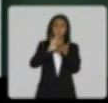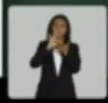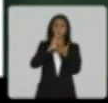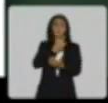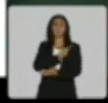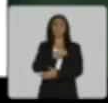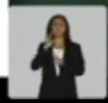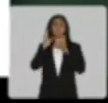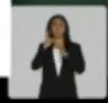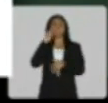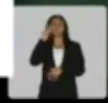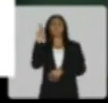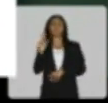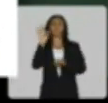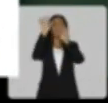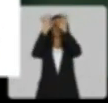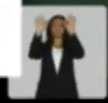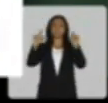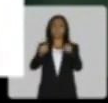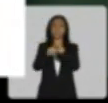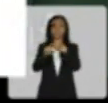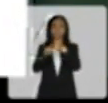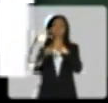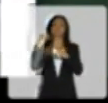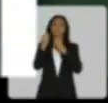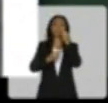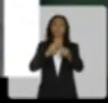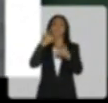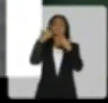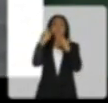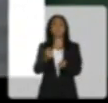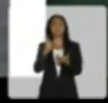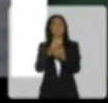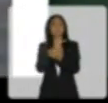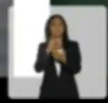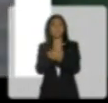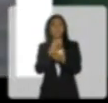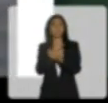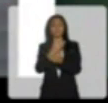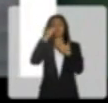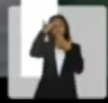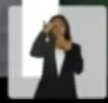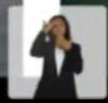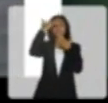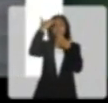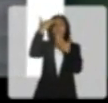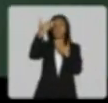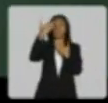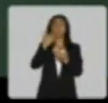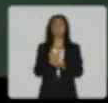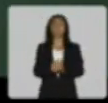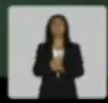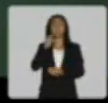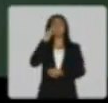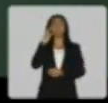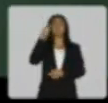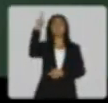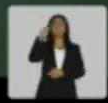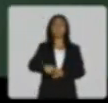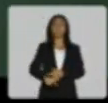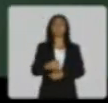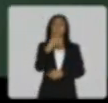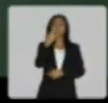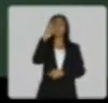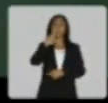você já viu nos jornais ele como receber indevidamente uma gratificação veja de novo